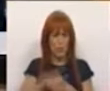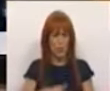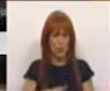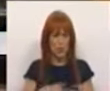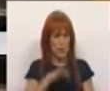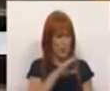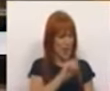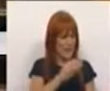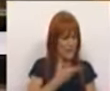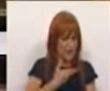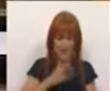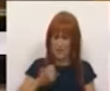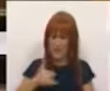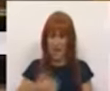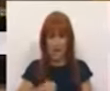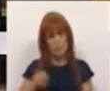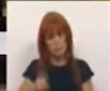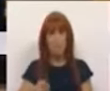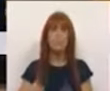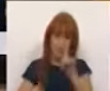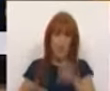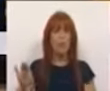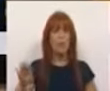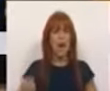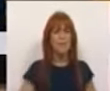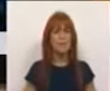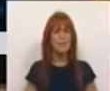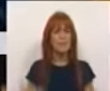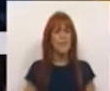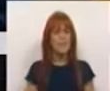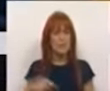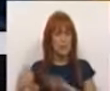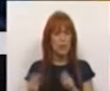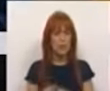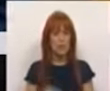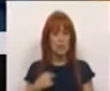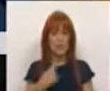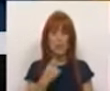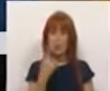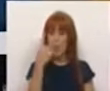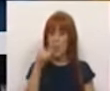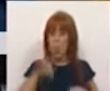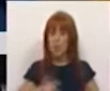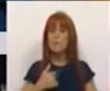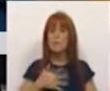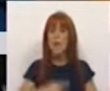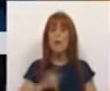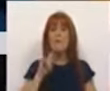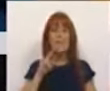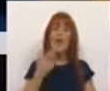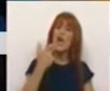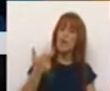votos do PSD, do CDS, mas também do PS. Nesse debate colocámos uma questão que hoje gostaríamos de